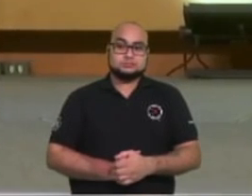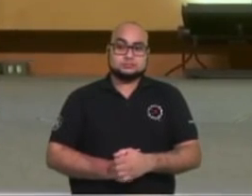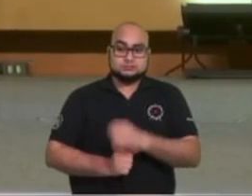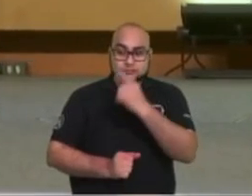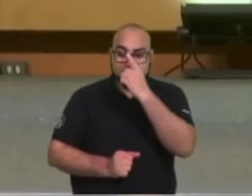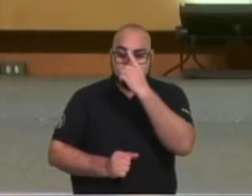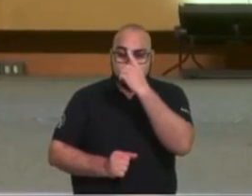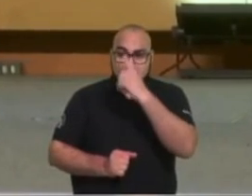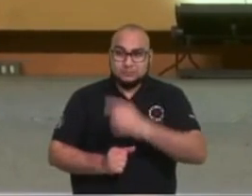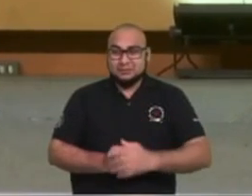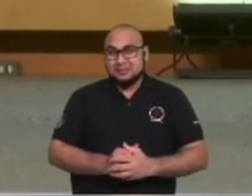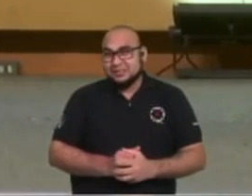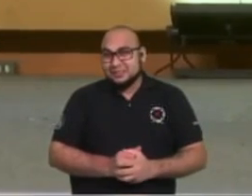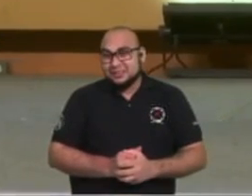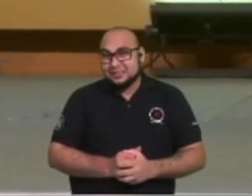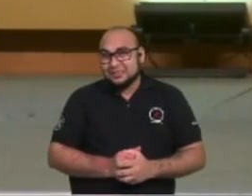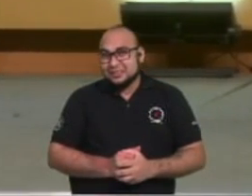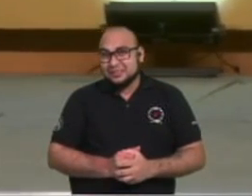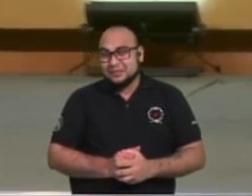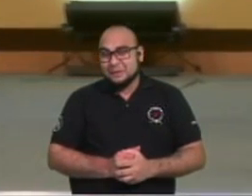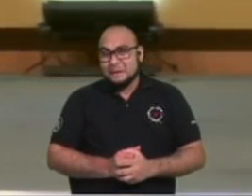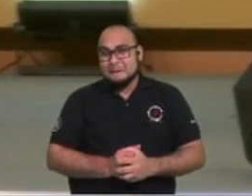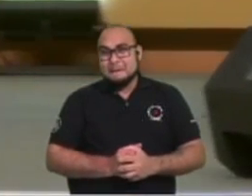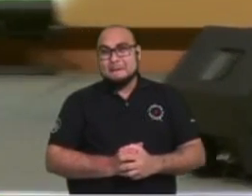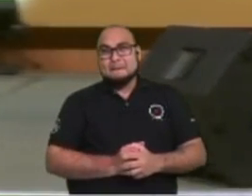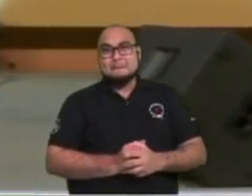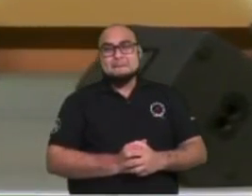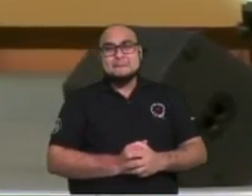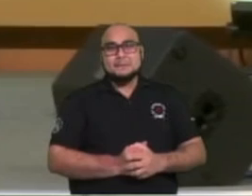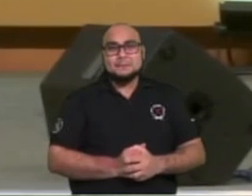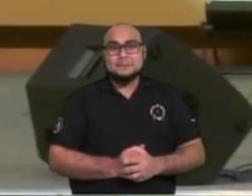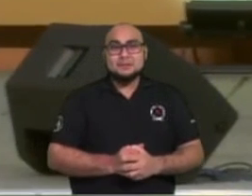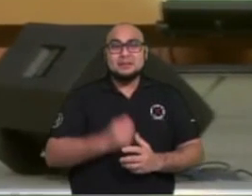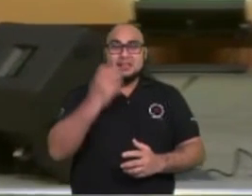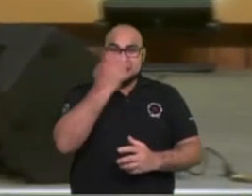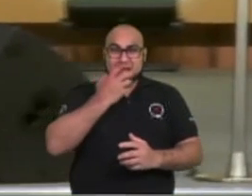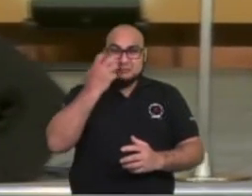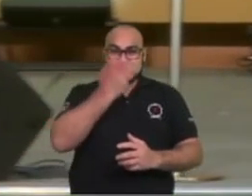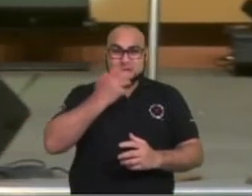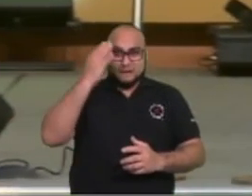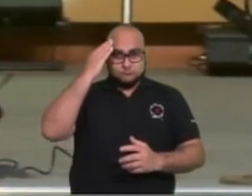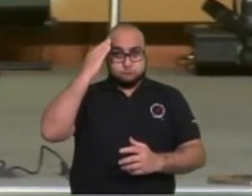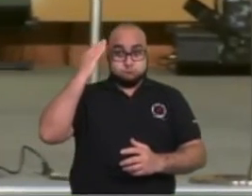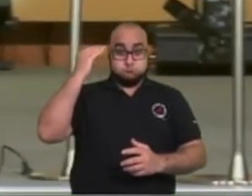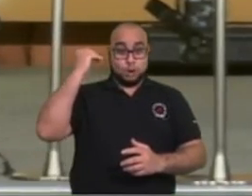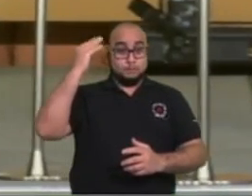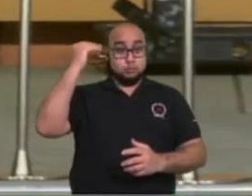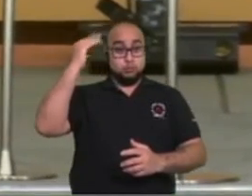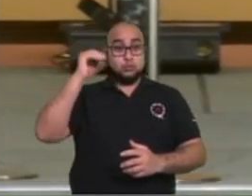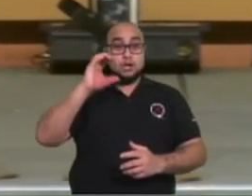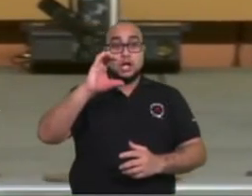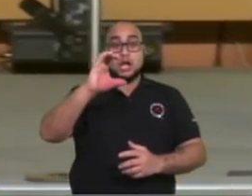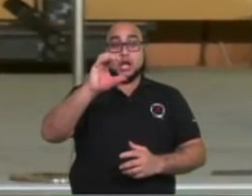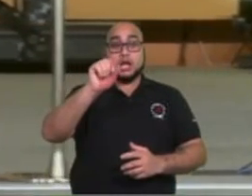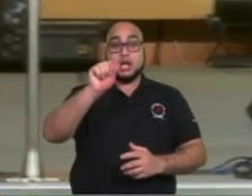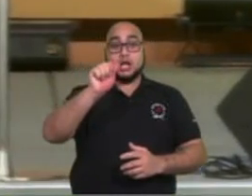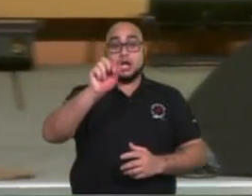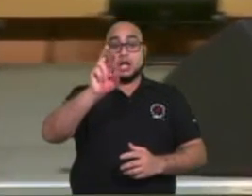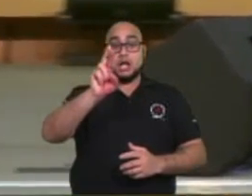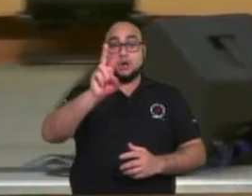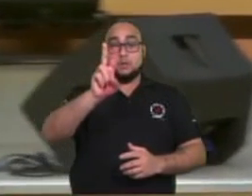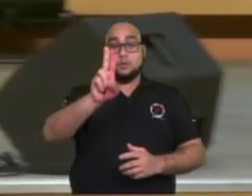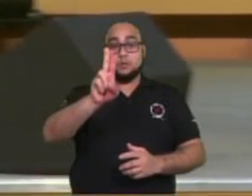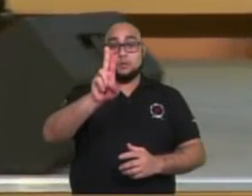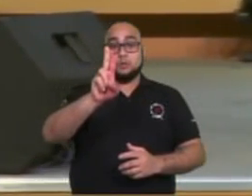e é considerado um dos maiores cantores de ópera de todos os tempos o nome dele é Caruso e esse cara é